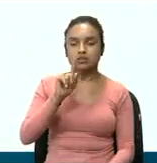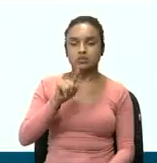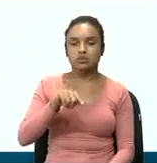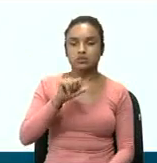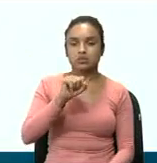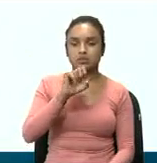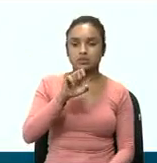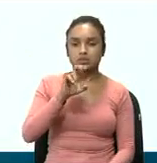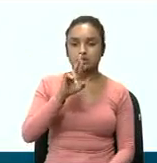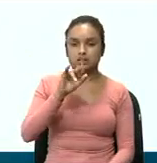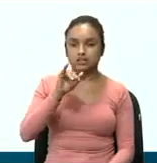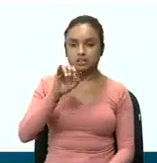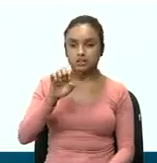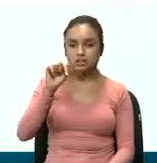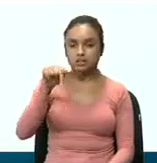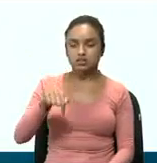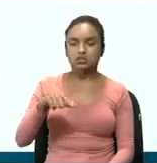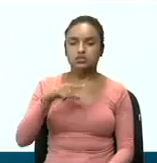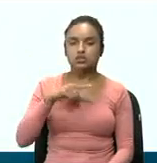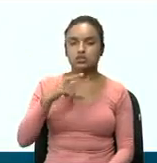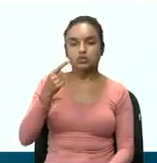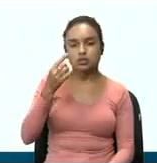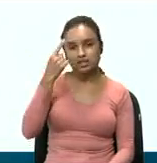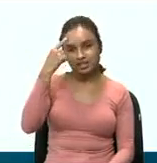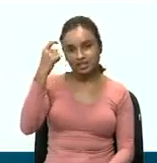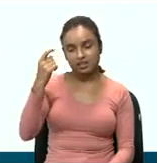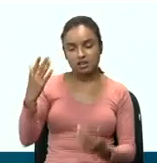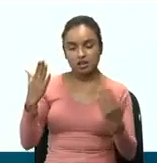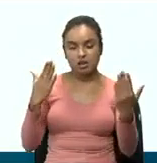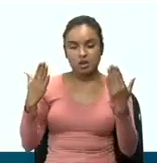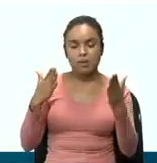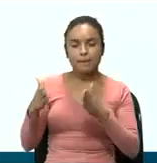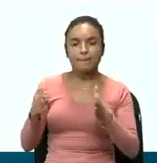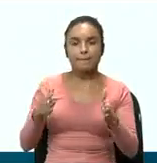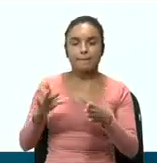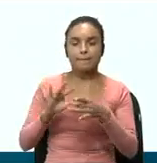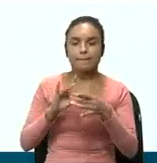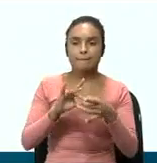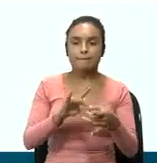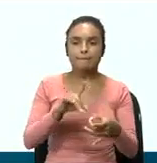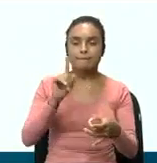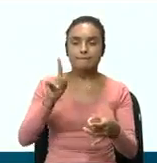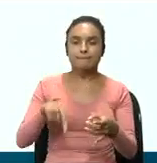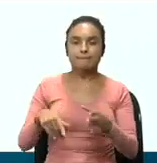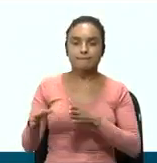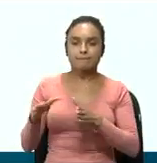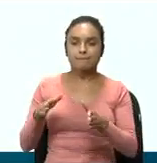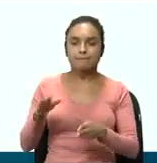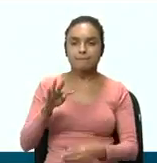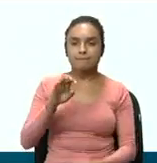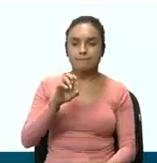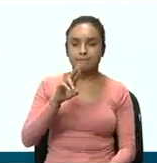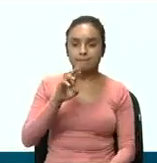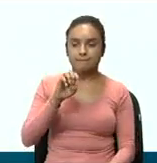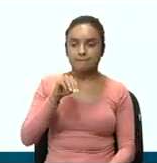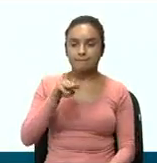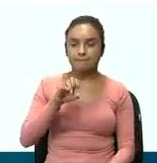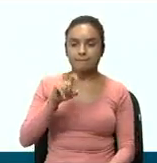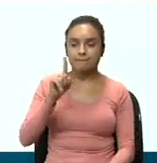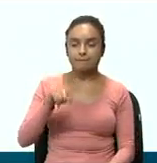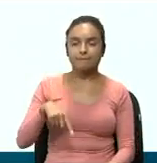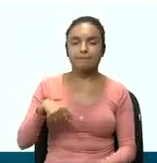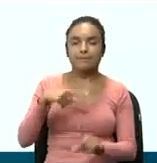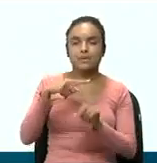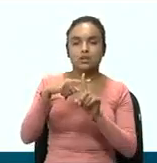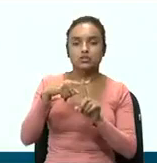série. Essa ideia da comparação só faz sentido em séries de termos positivos, tá bom? Isso